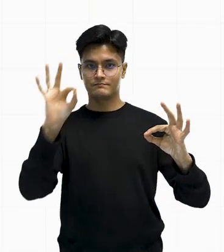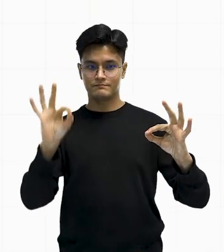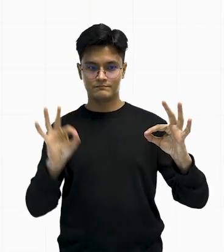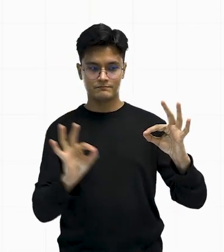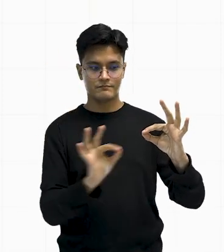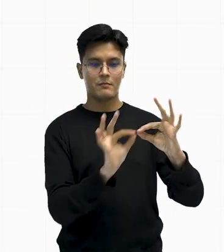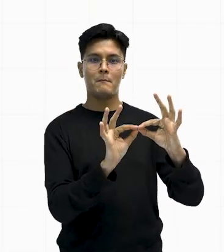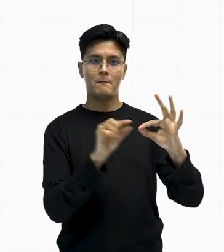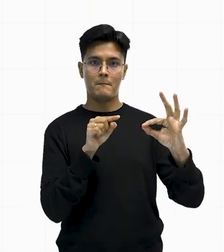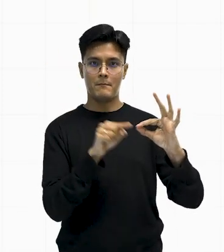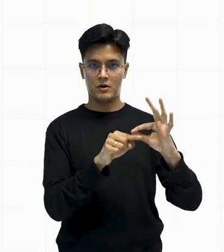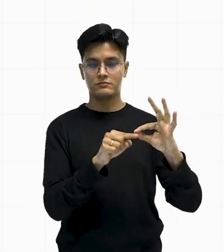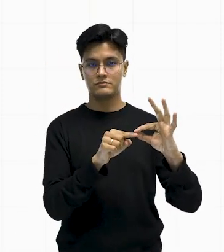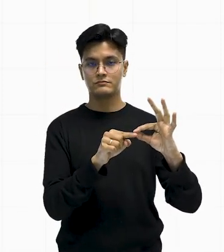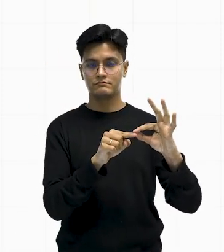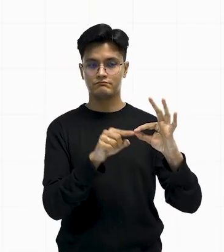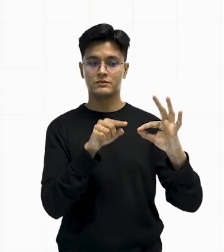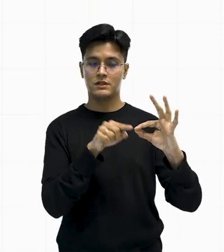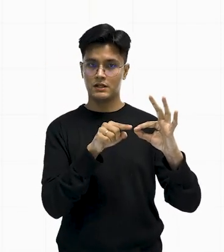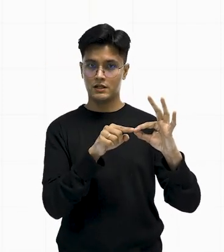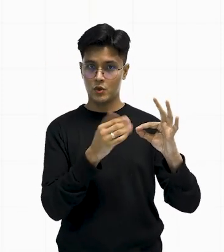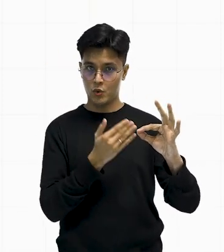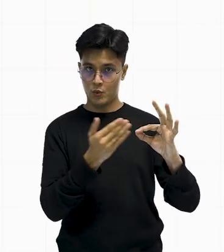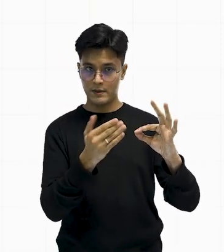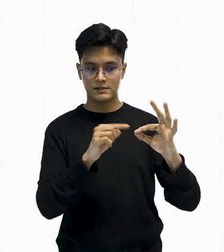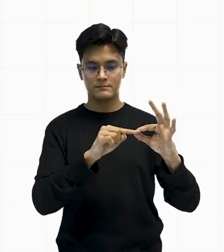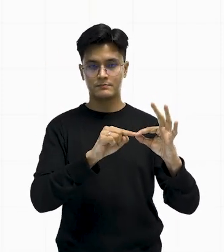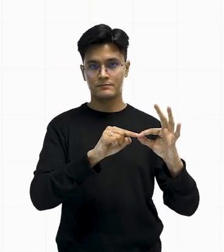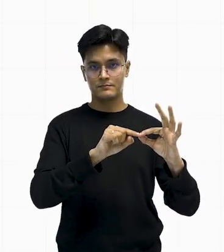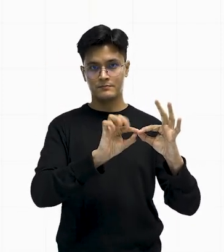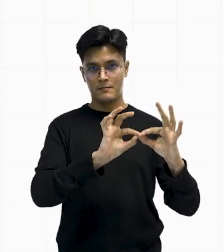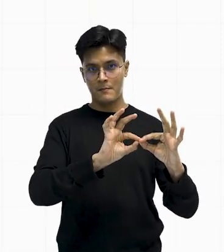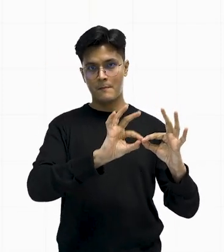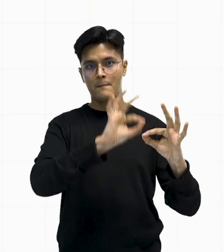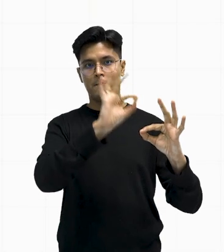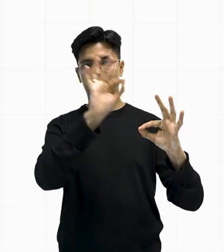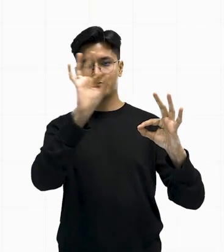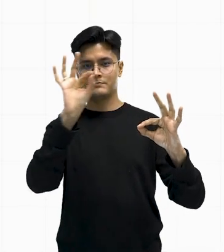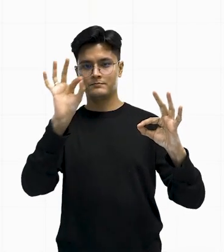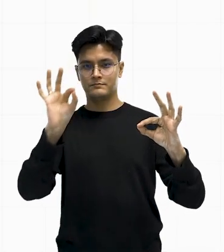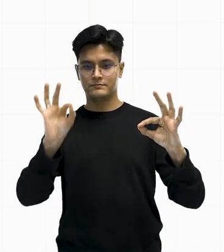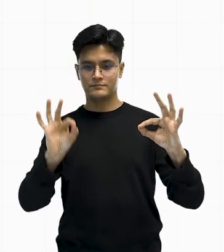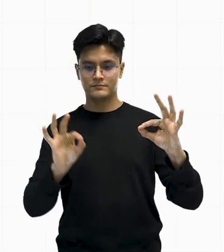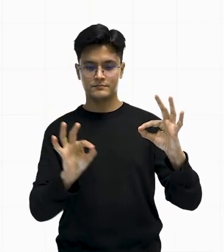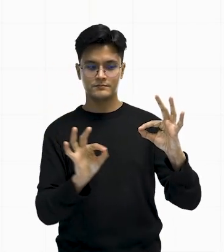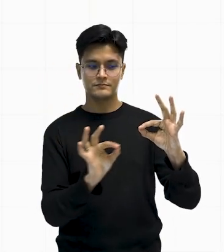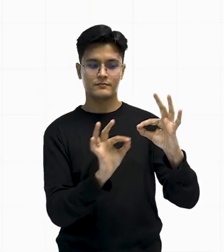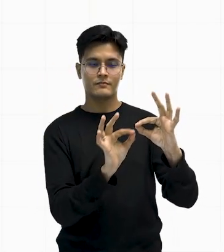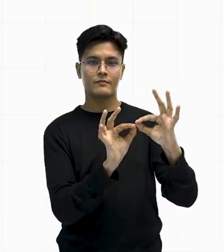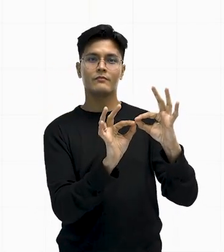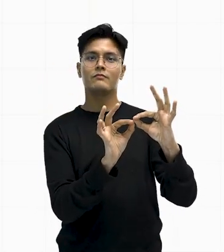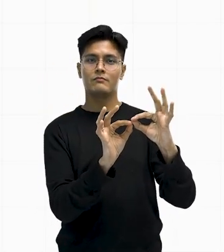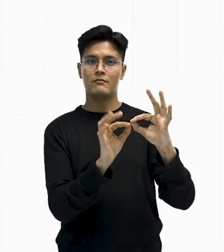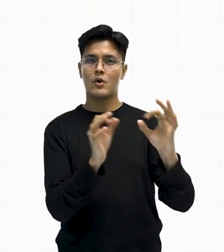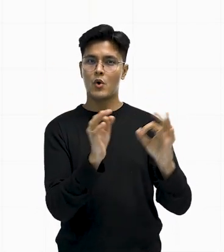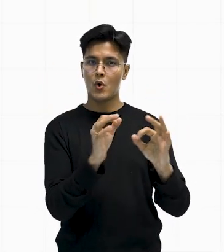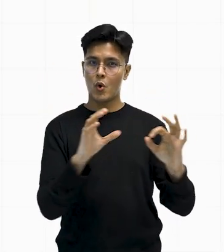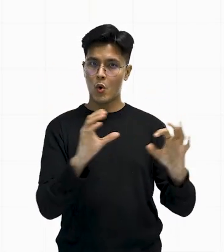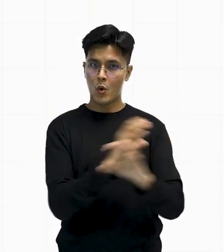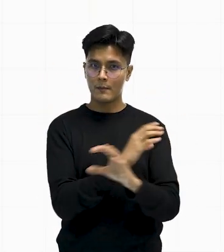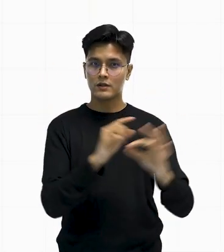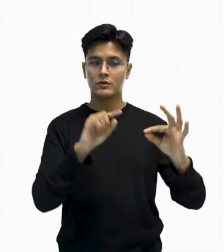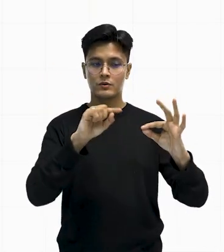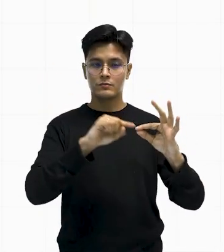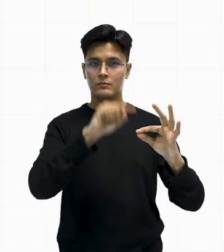comprimento é quando você sai de um ponto qualquer pertencente a essa circunferência e você dá uma volta completa nela, uma